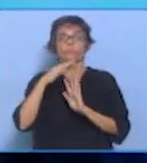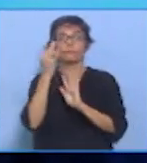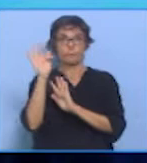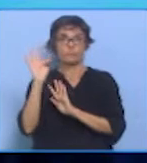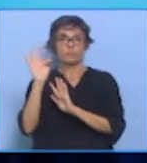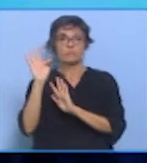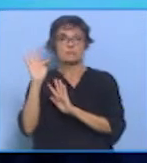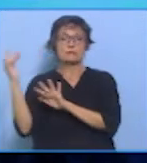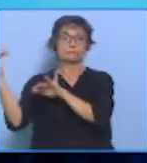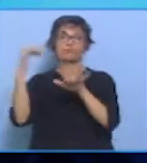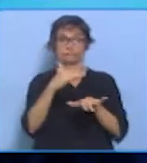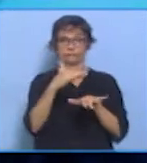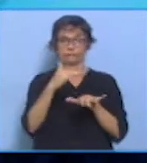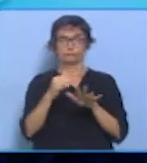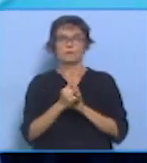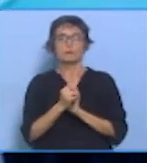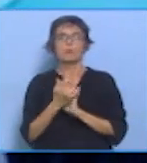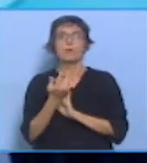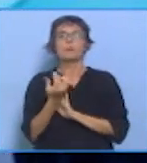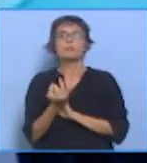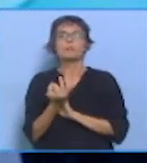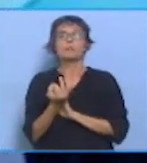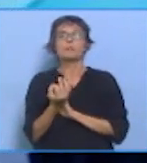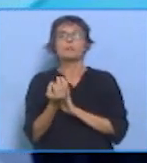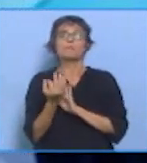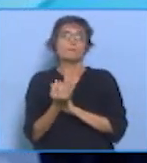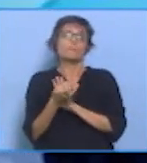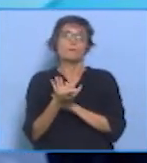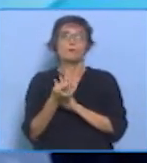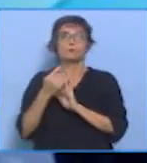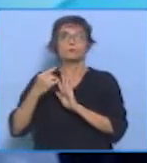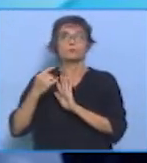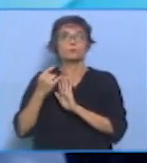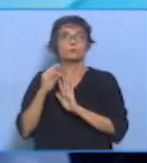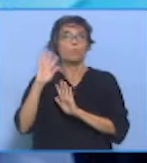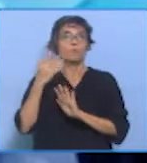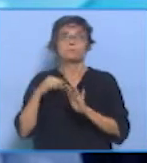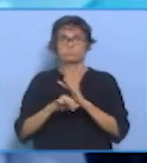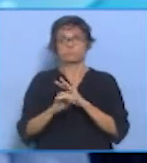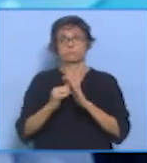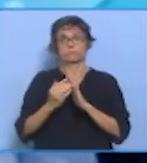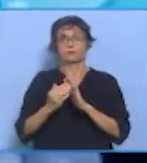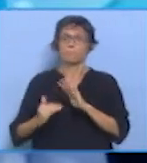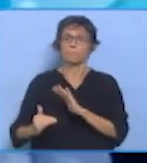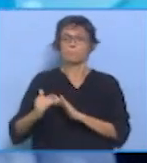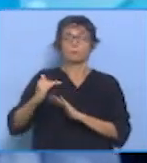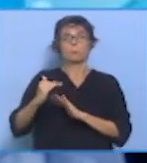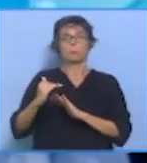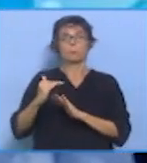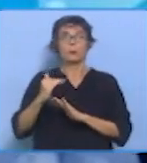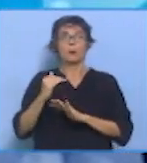protestante, e ele, os primeiros anos da vida dele, até entrar no colégio em Ealing, ao pé de